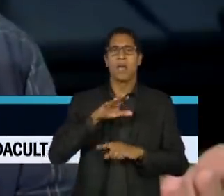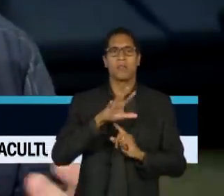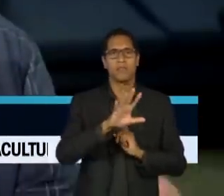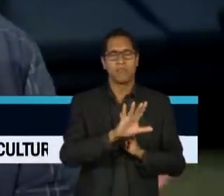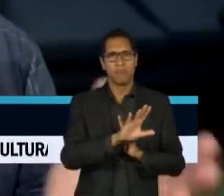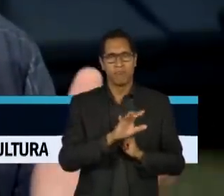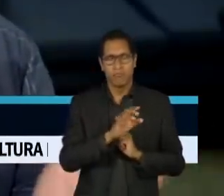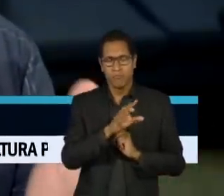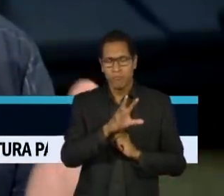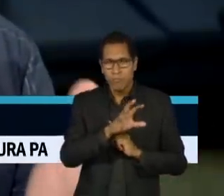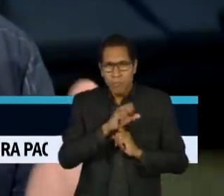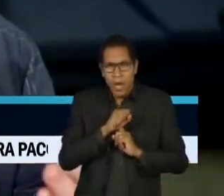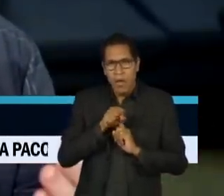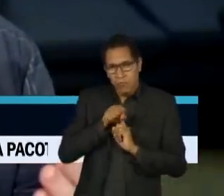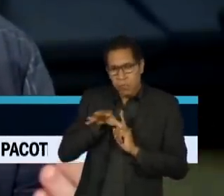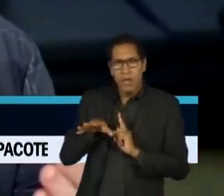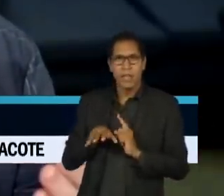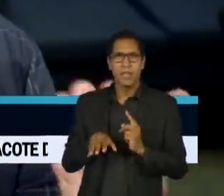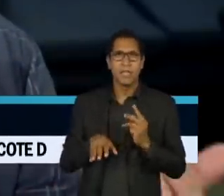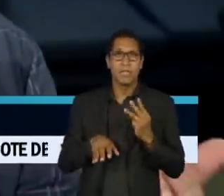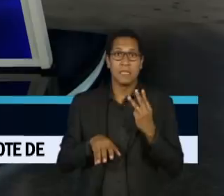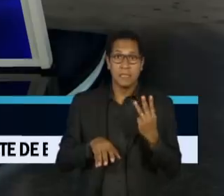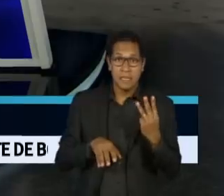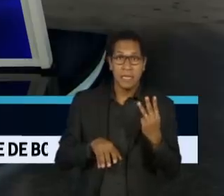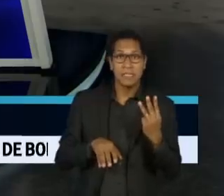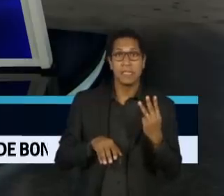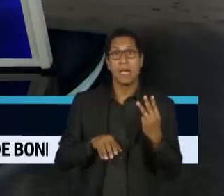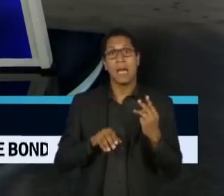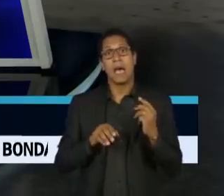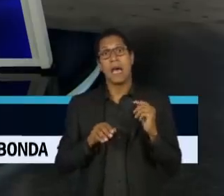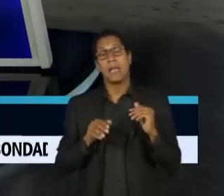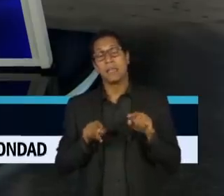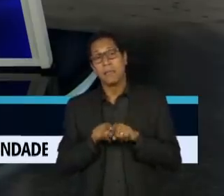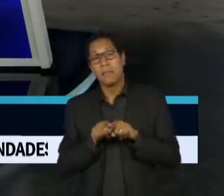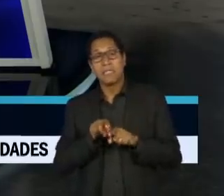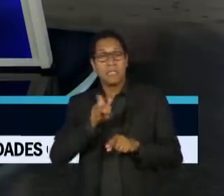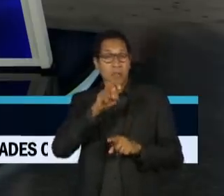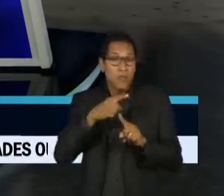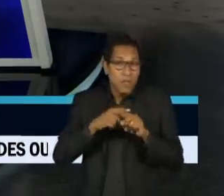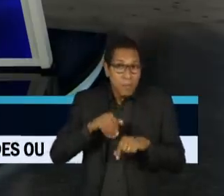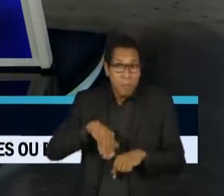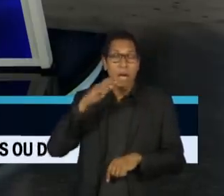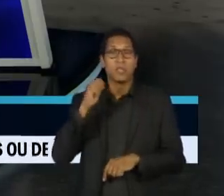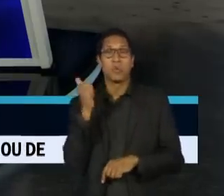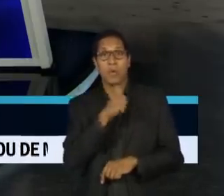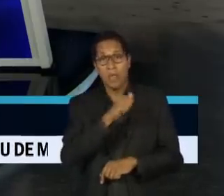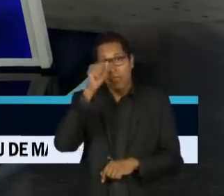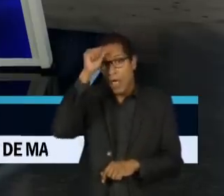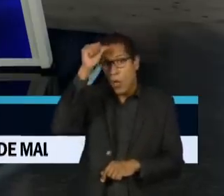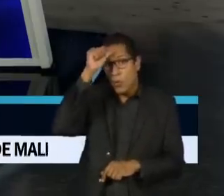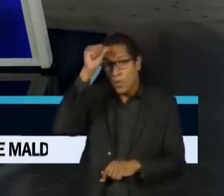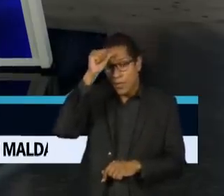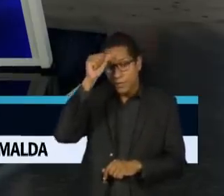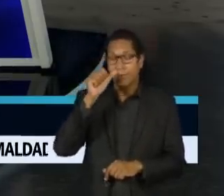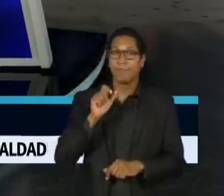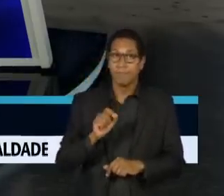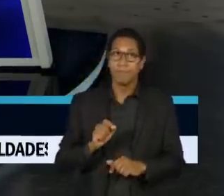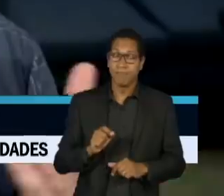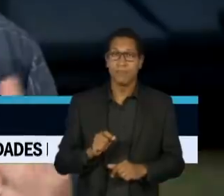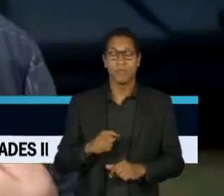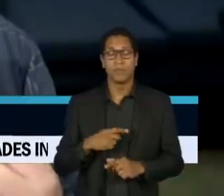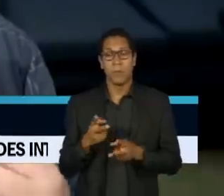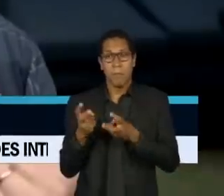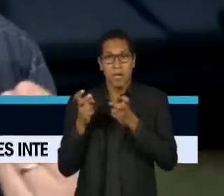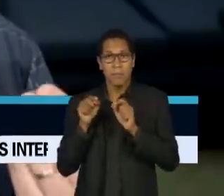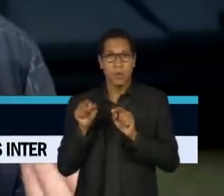Ela está se transmitindo de 3 a 5 vezes mais do que a Delta na África do Sul, que até aqui foi a variante mais transmissível que a gente já viu.